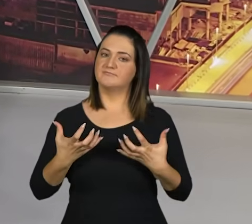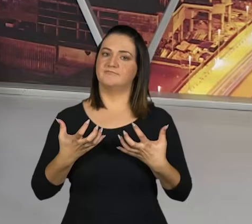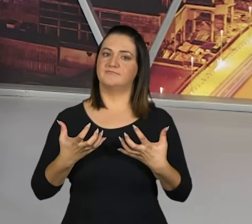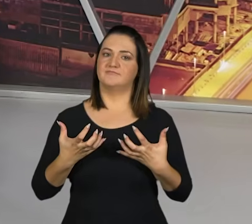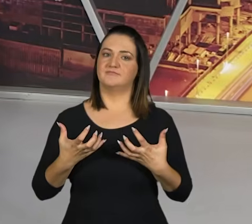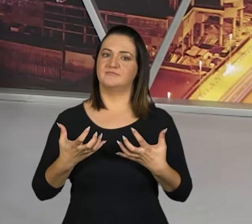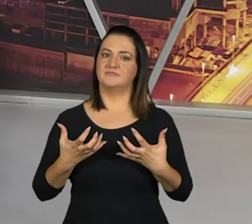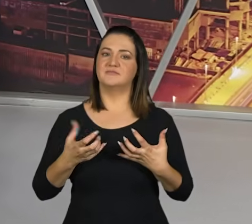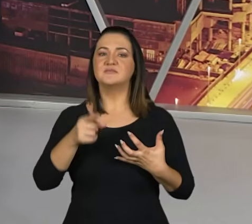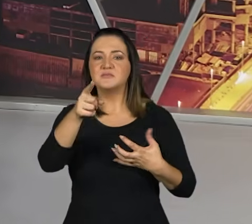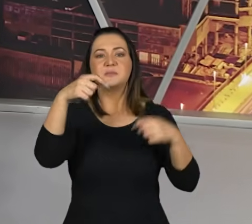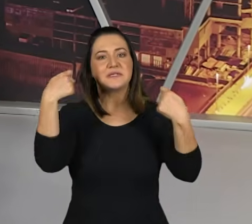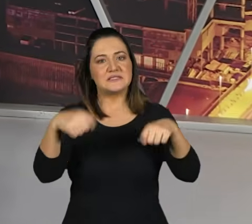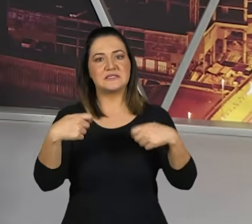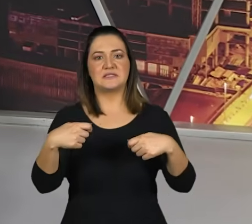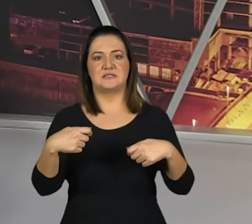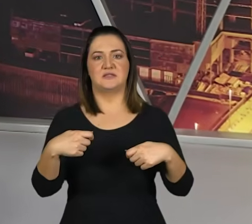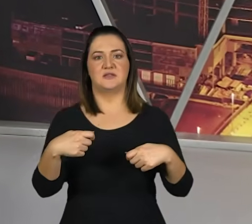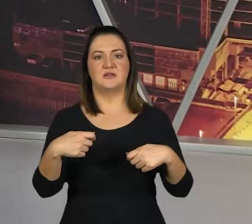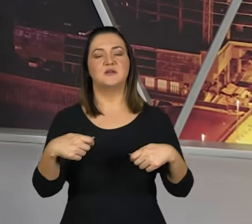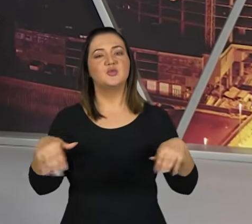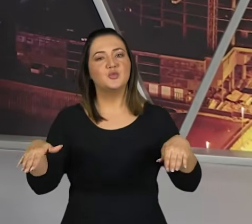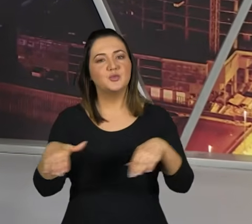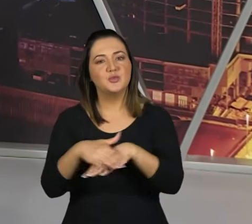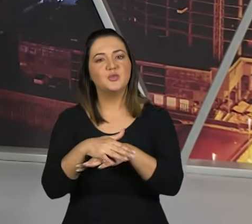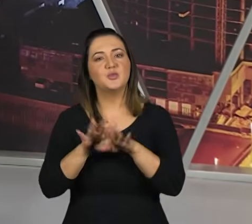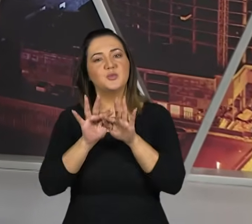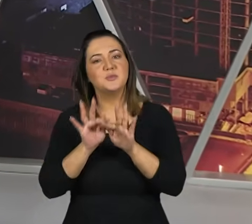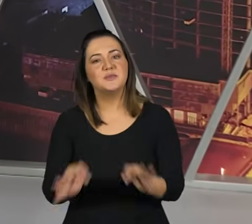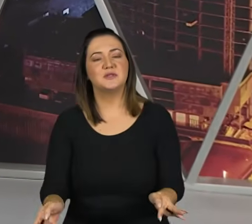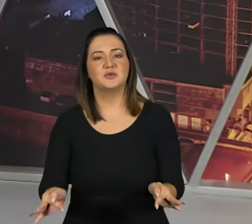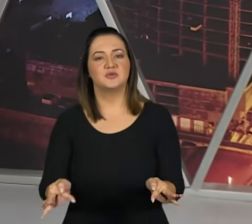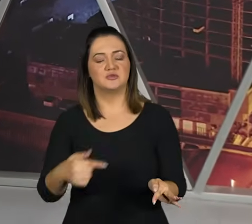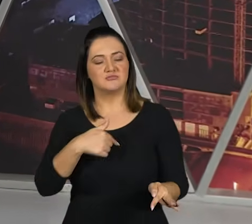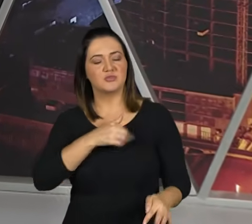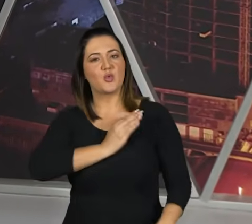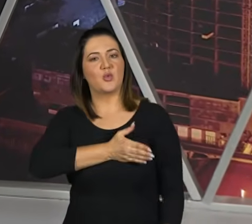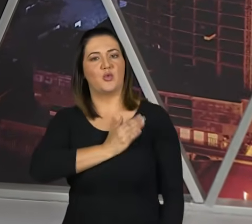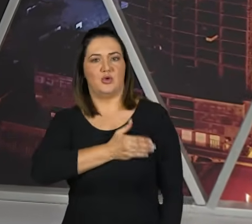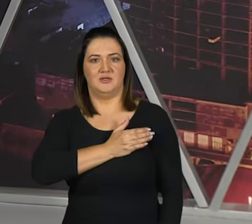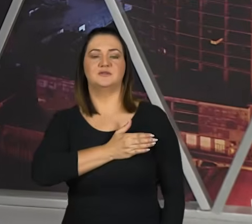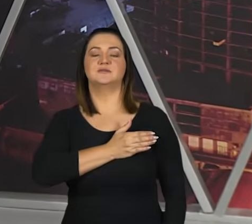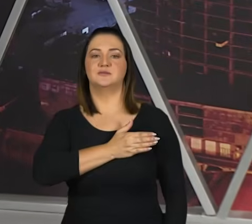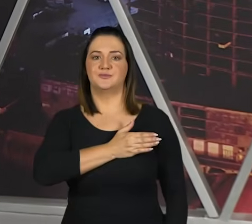Entendeu? Uma pessoa sincera. Sincera de coração.